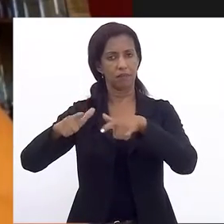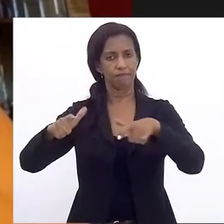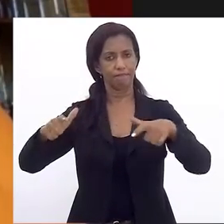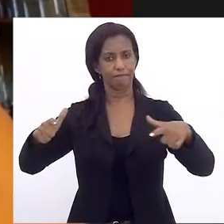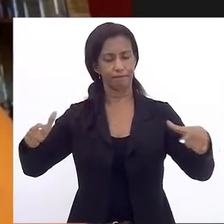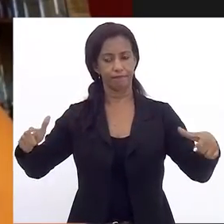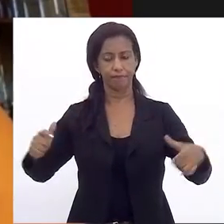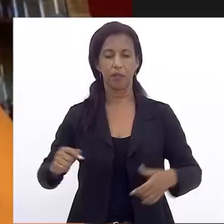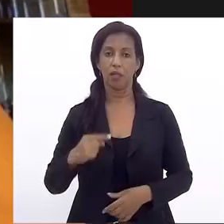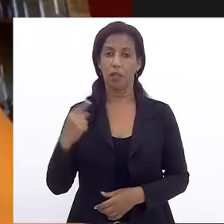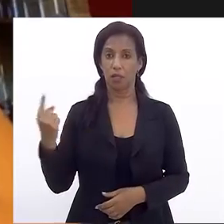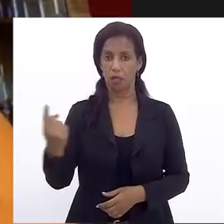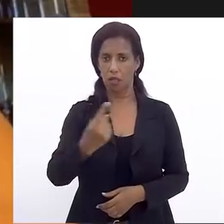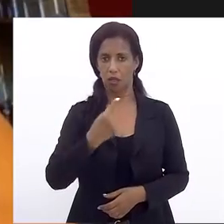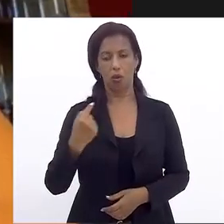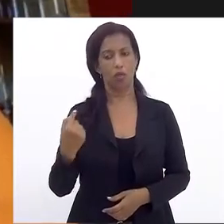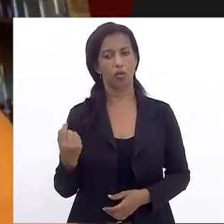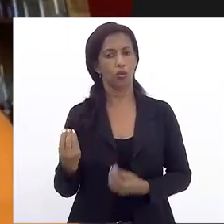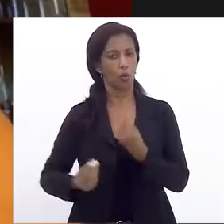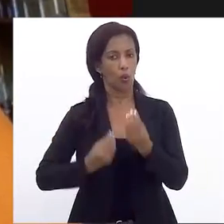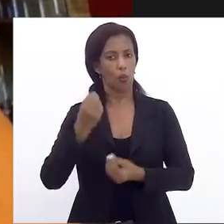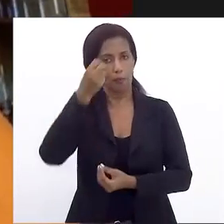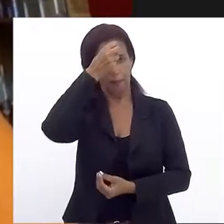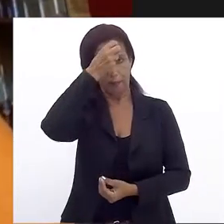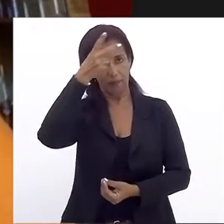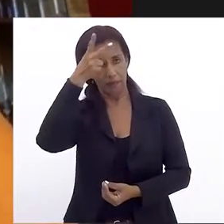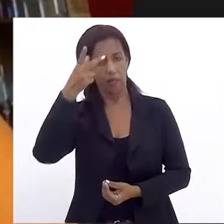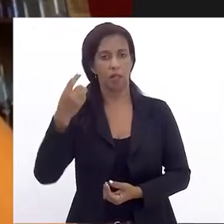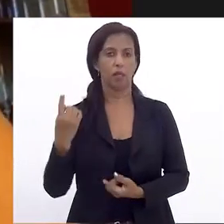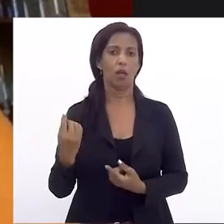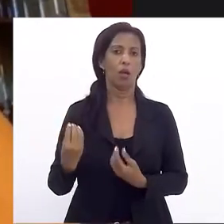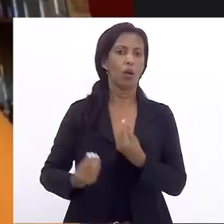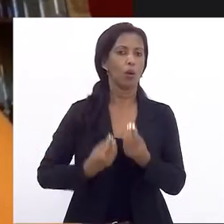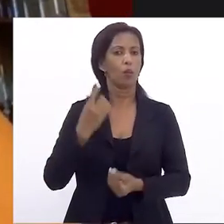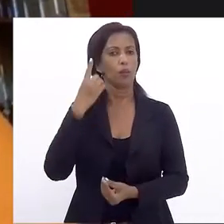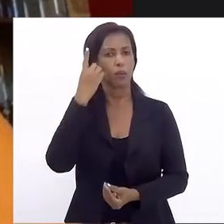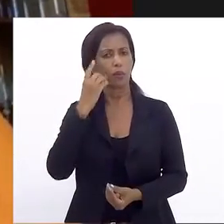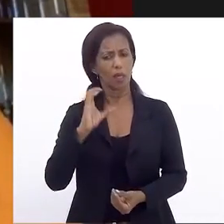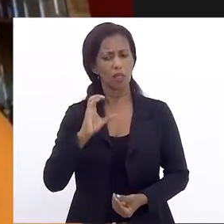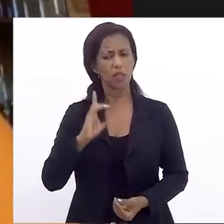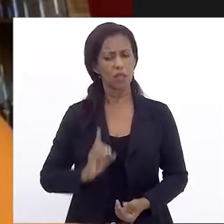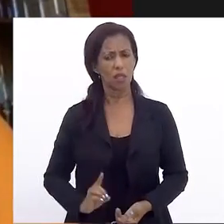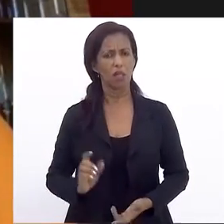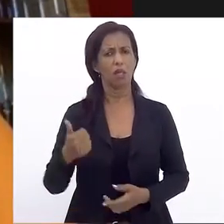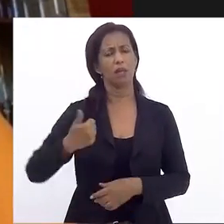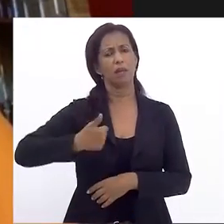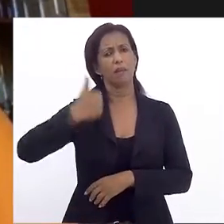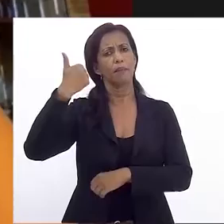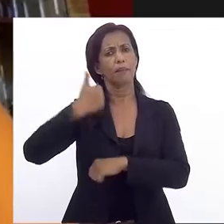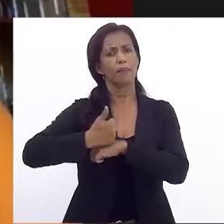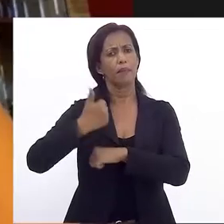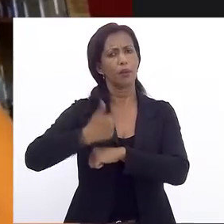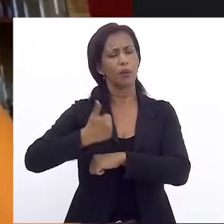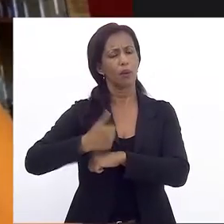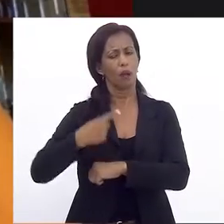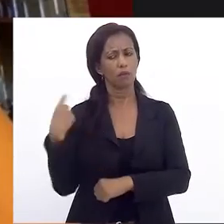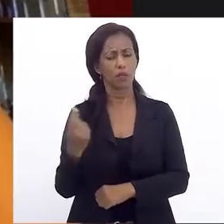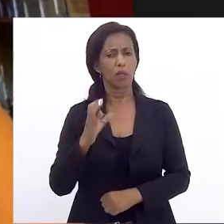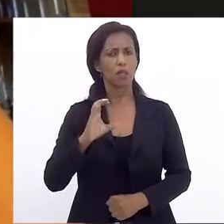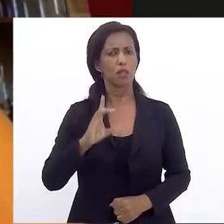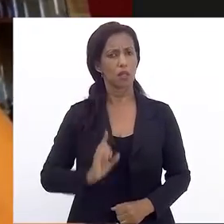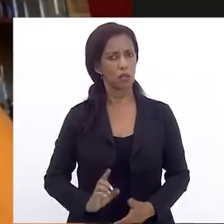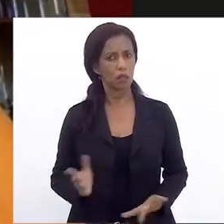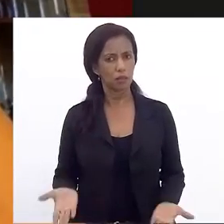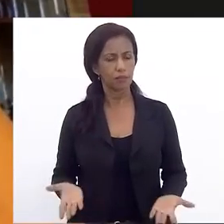como prefeita, como deputada, como cidadã, que em primeiro lugar nós somos cidadãos, e